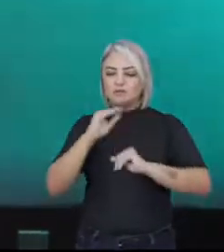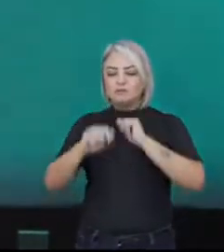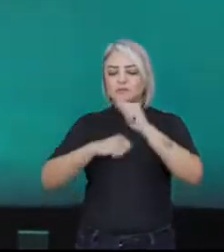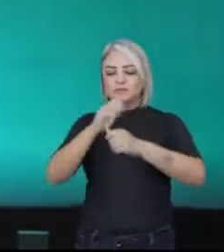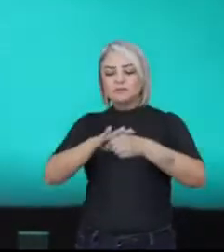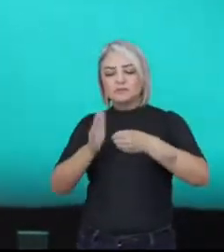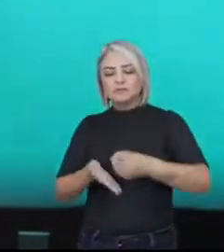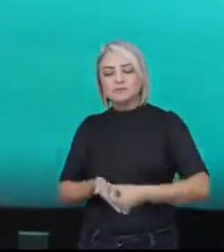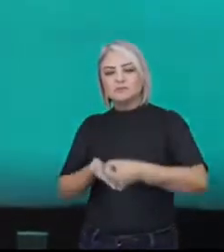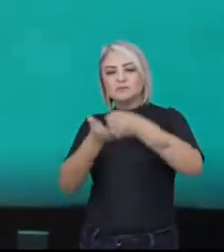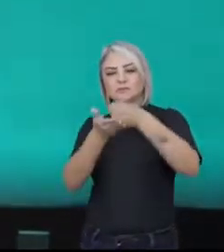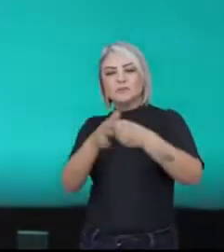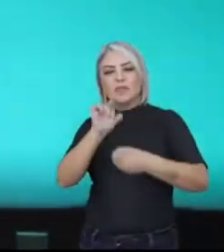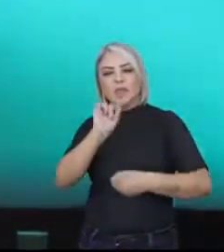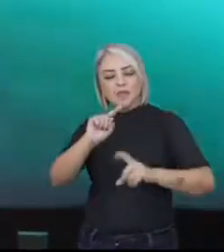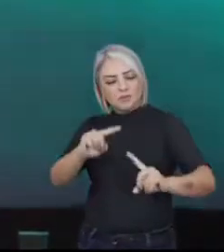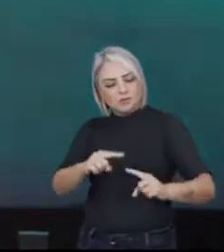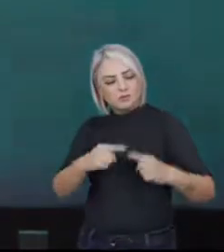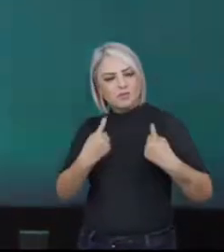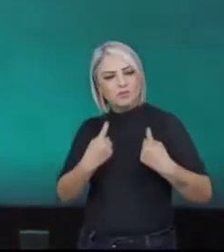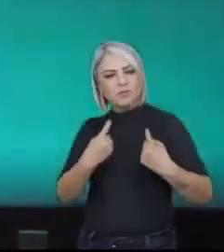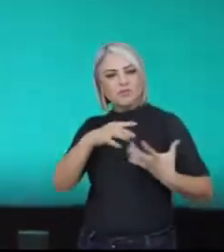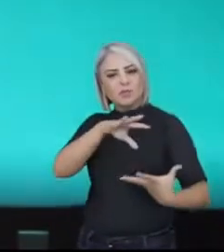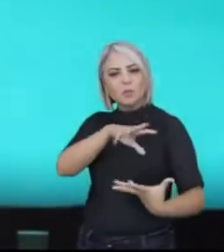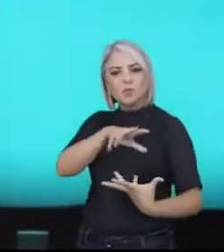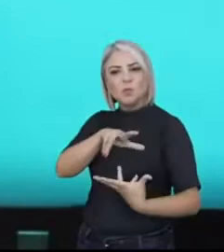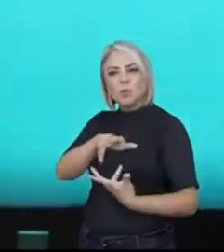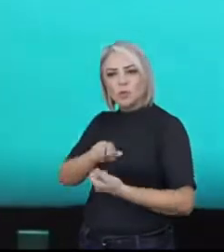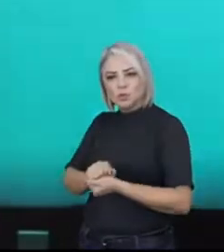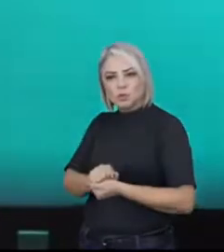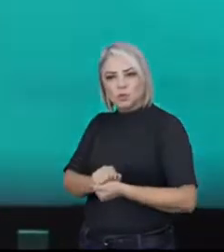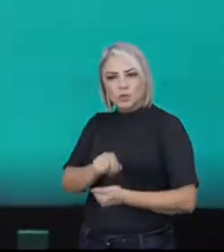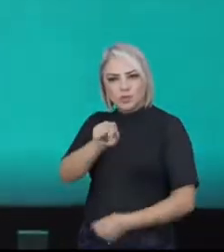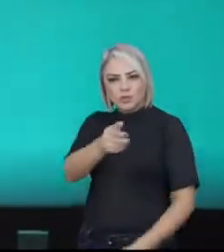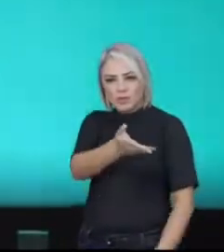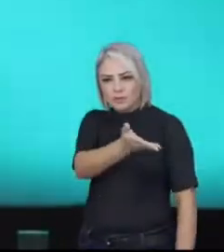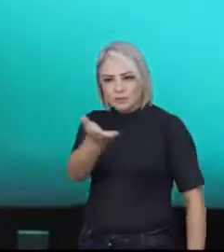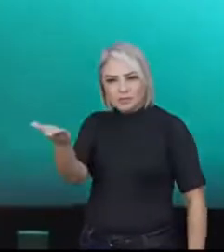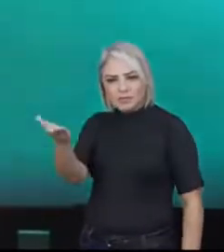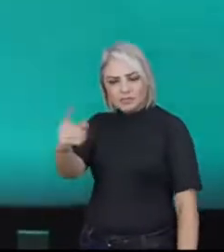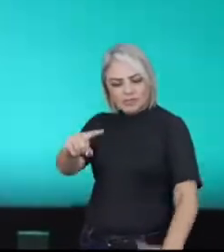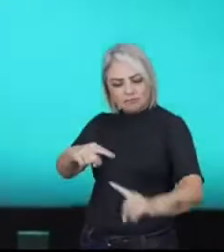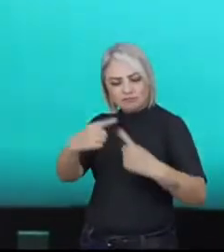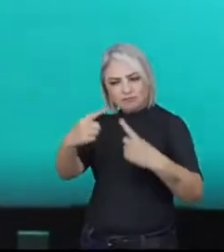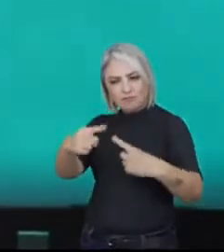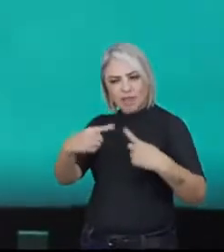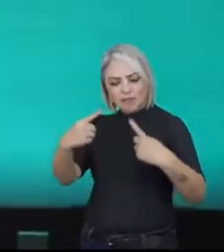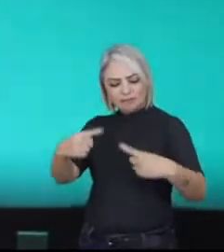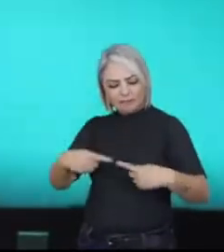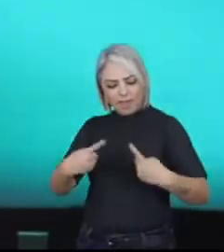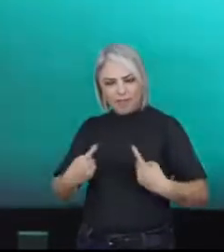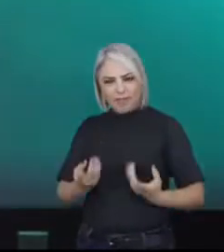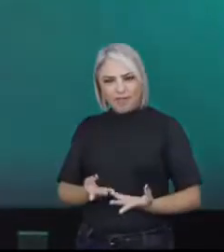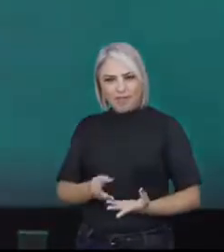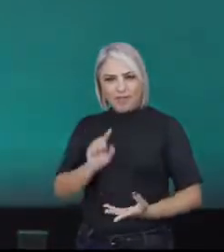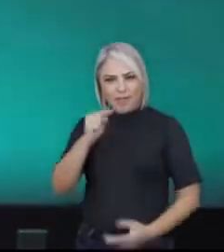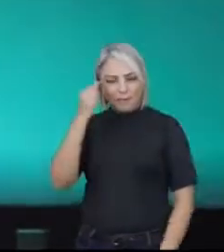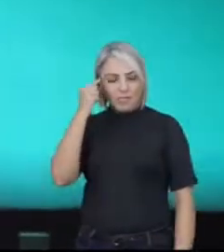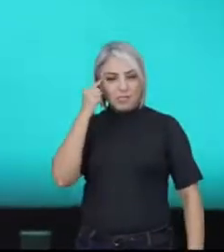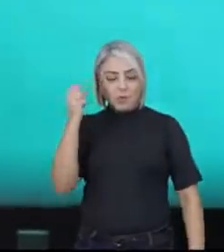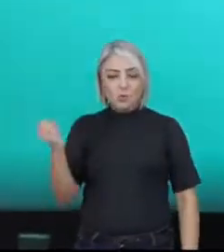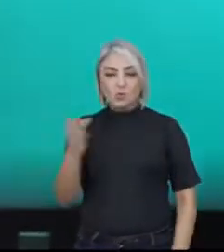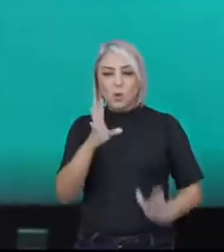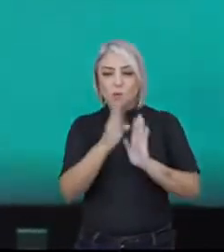um desafio planetário e vocês serão desafiados daqui para frente a pensar um outro modelo e um outro jeito